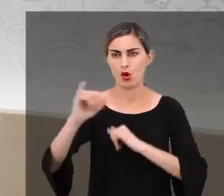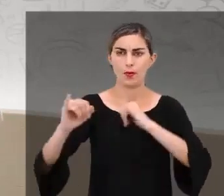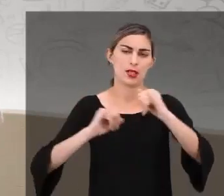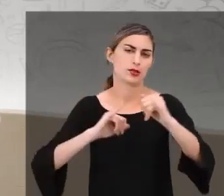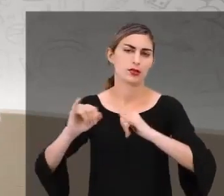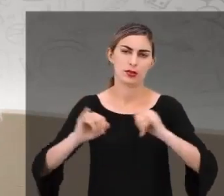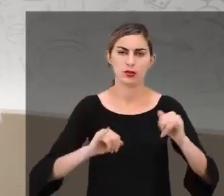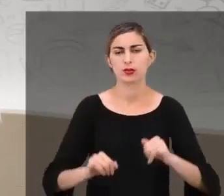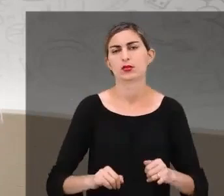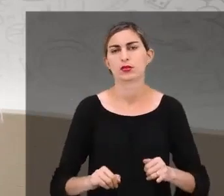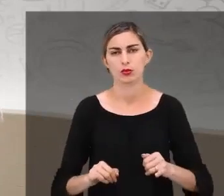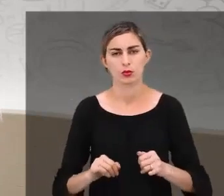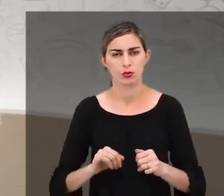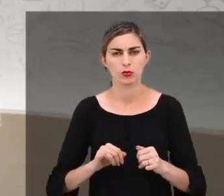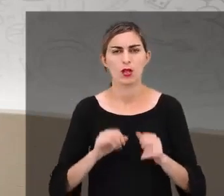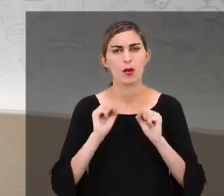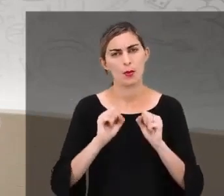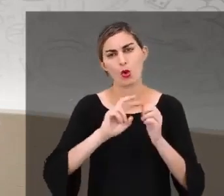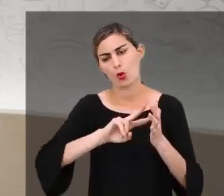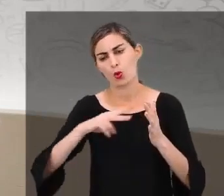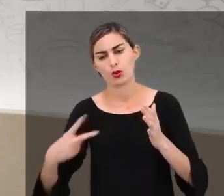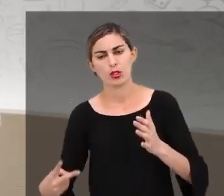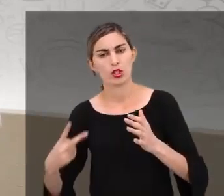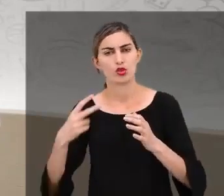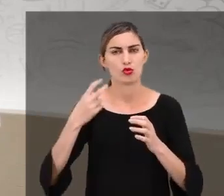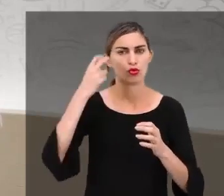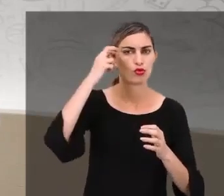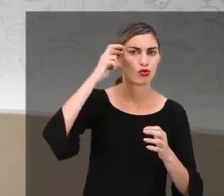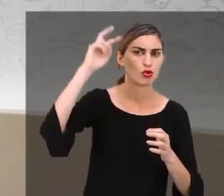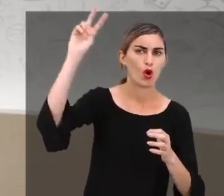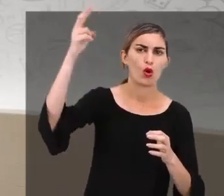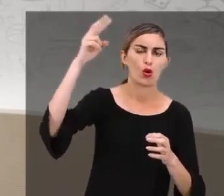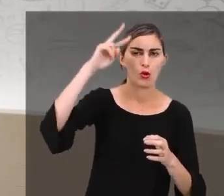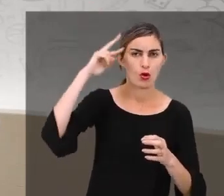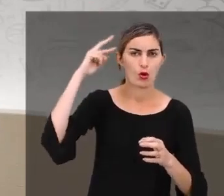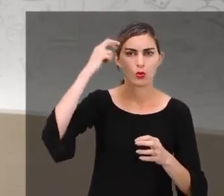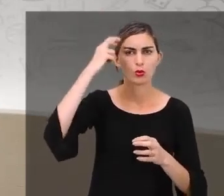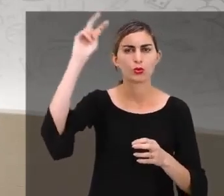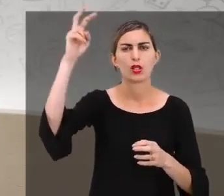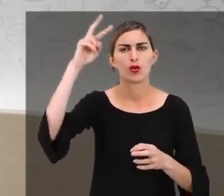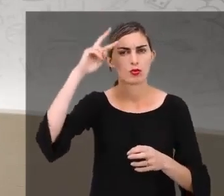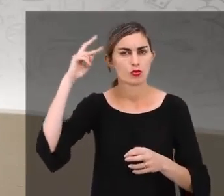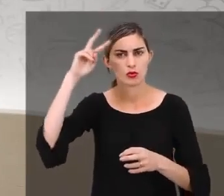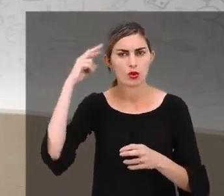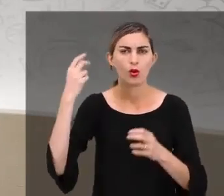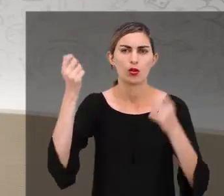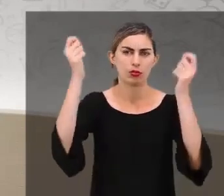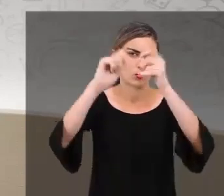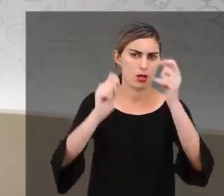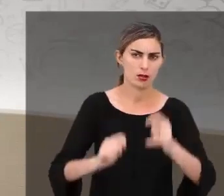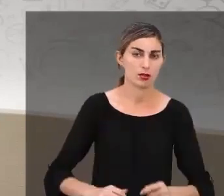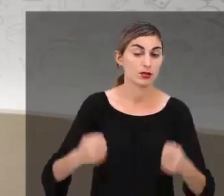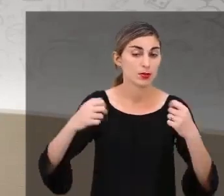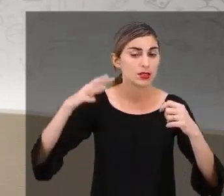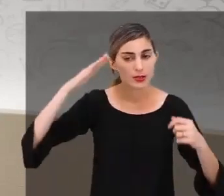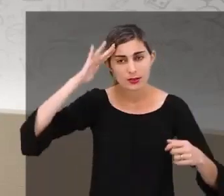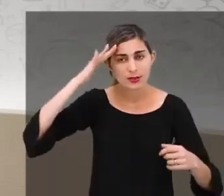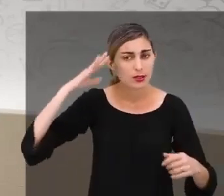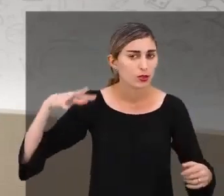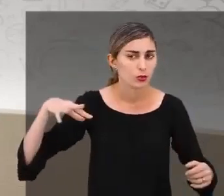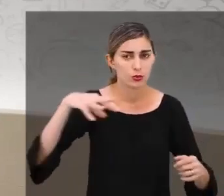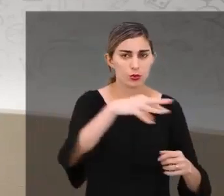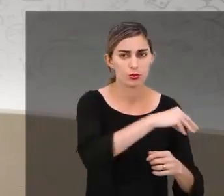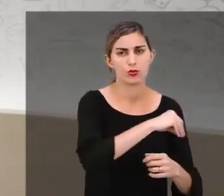informação. O contexto pode ser histórico, social, cultural e artístico. Ele tem que entender todo esse cenário para